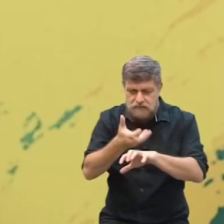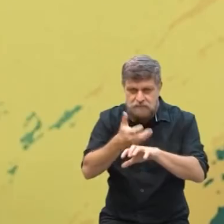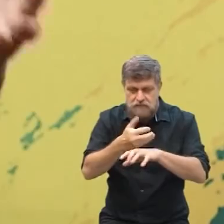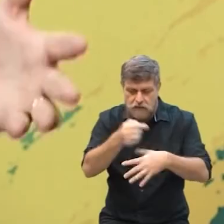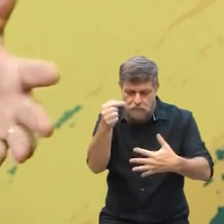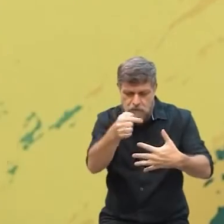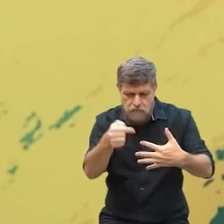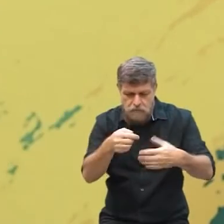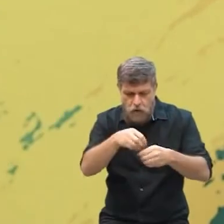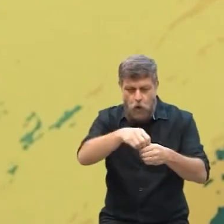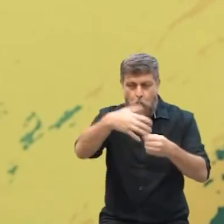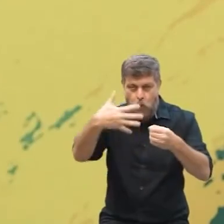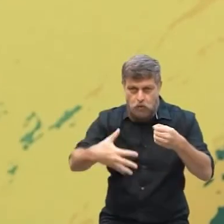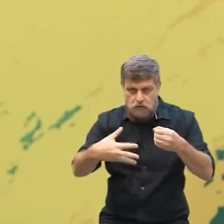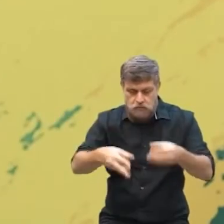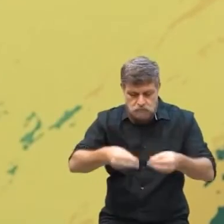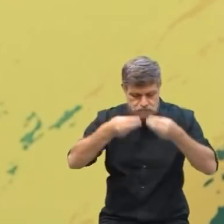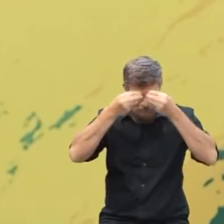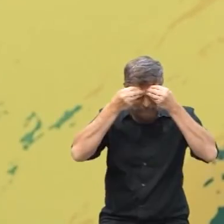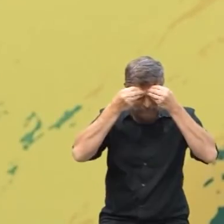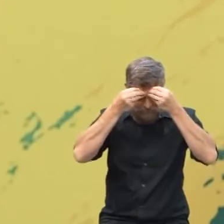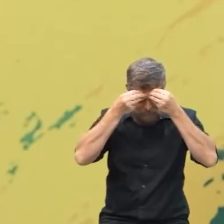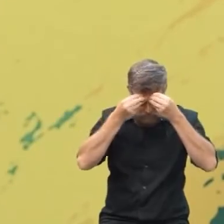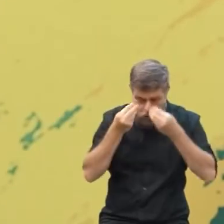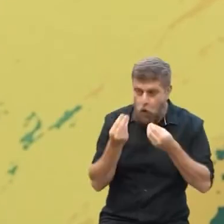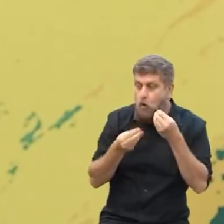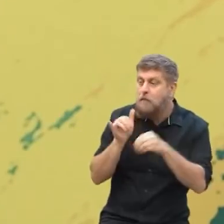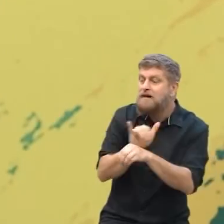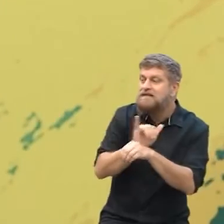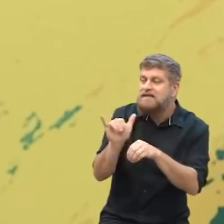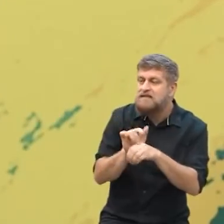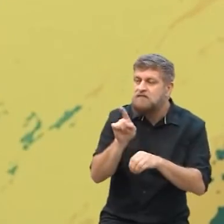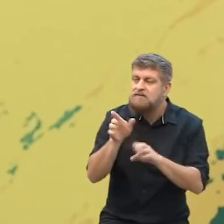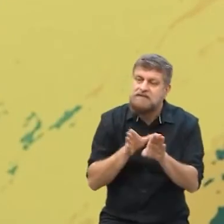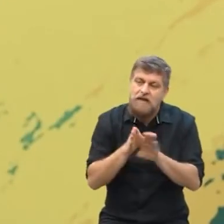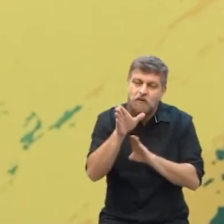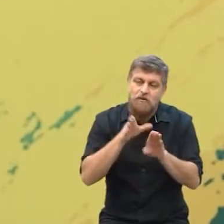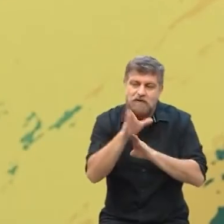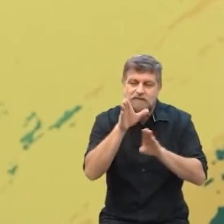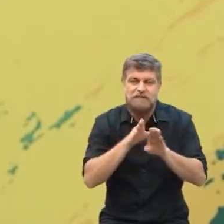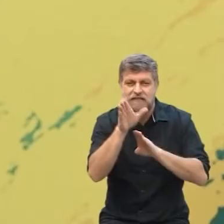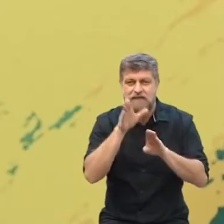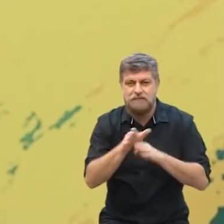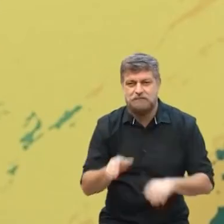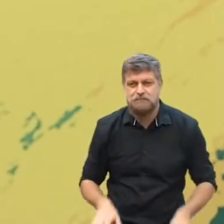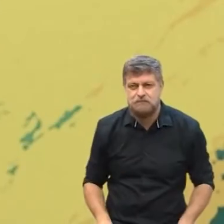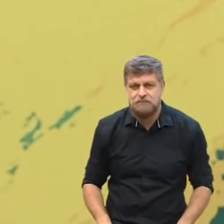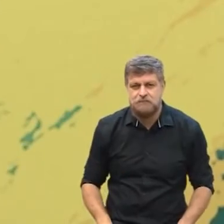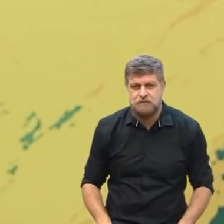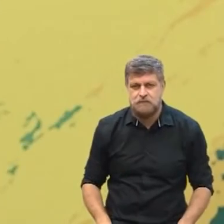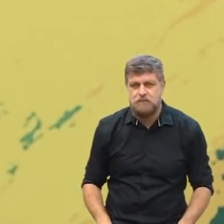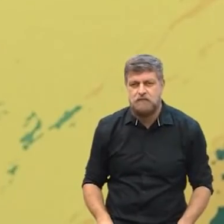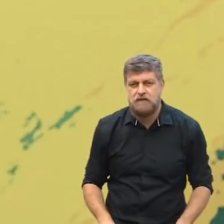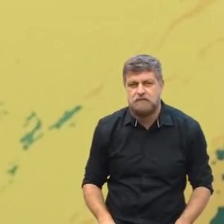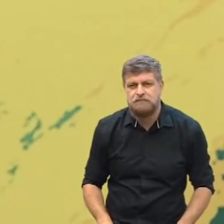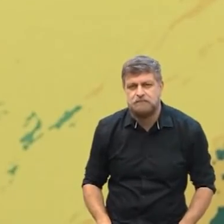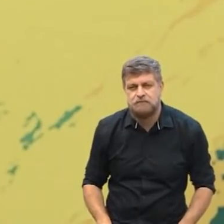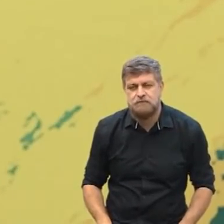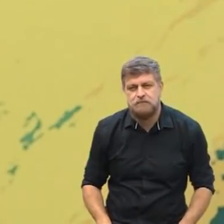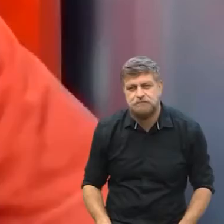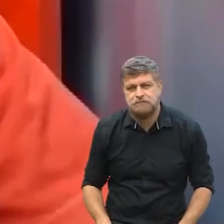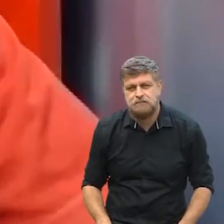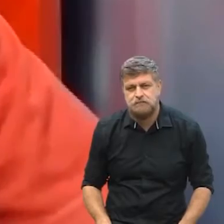disciplinas ou os melhores conteúdos, né, de história? O que você pode falar para o pessoal que está em casa, enfim, acompanhando o